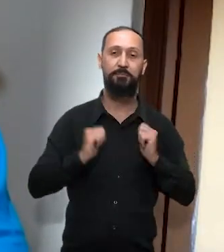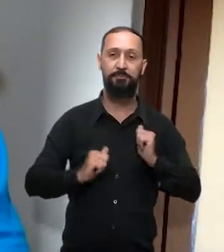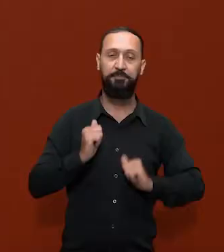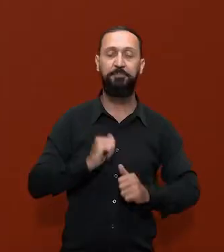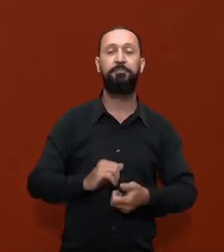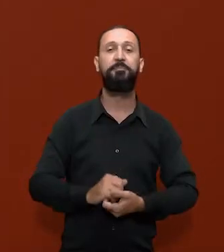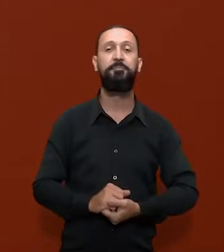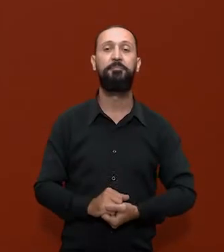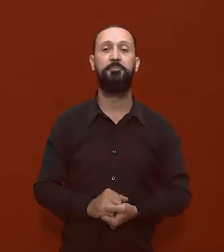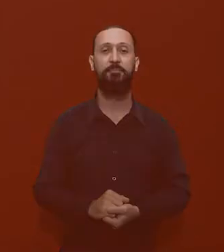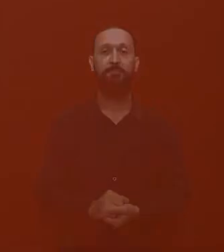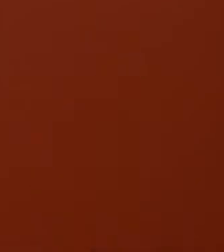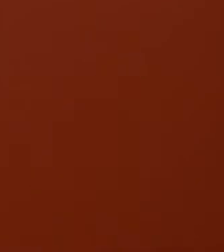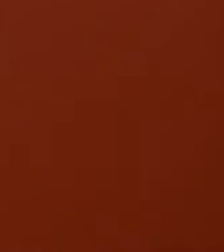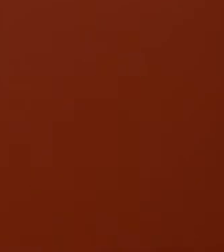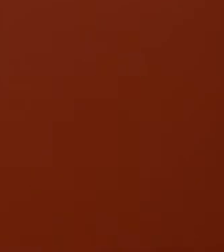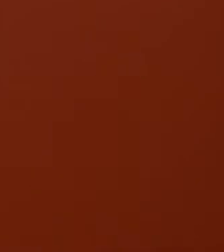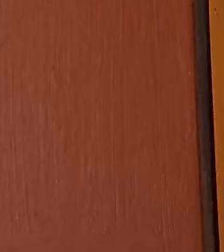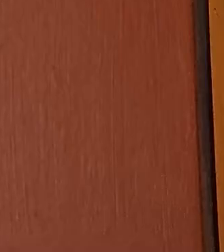cultural.